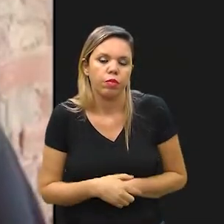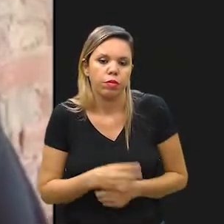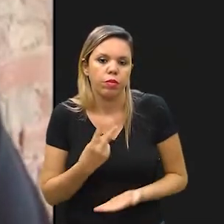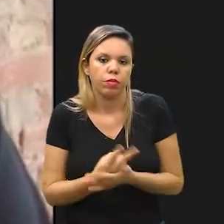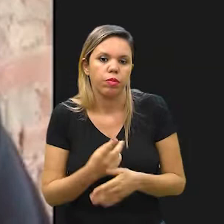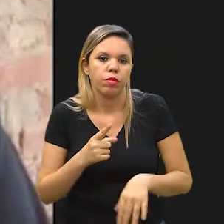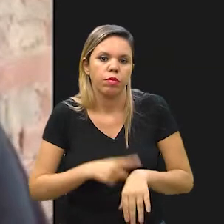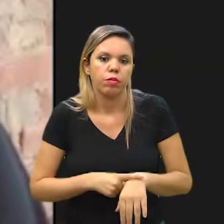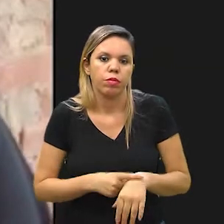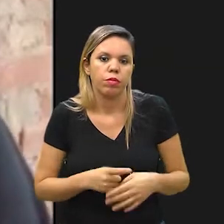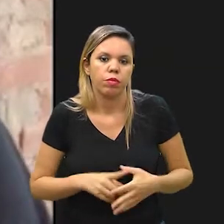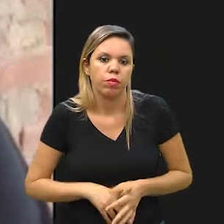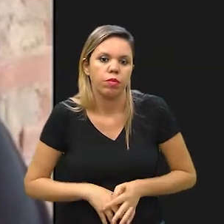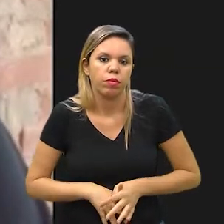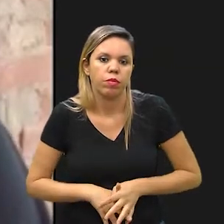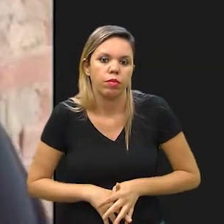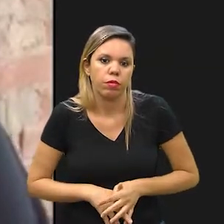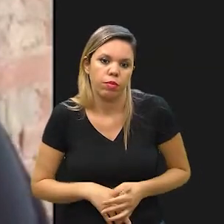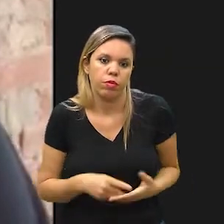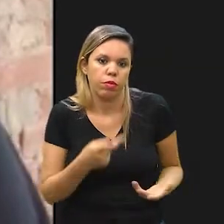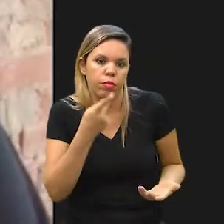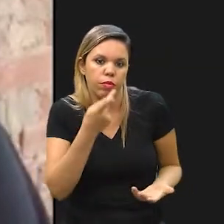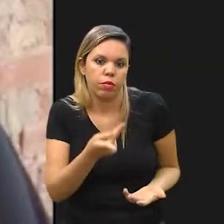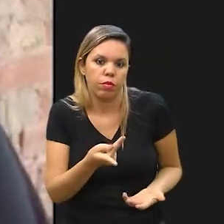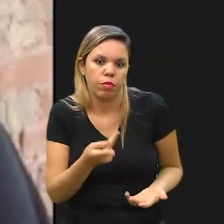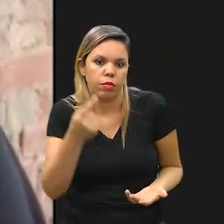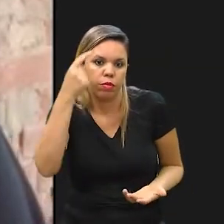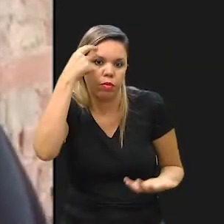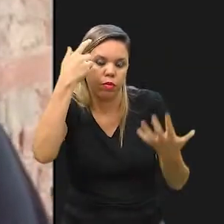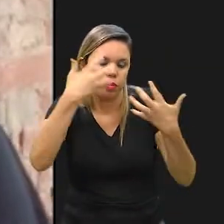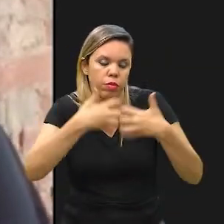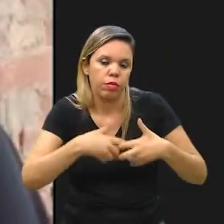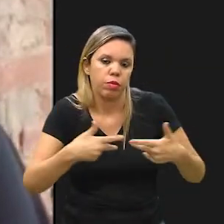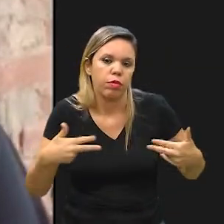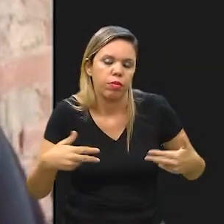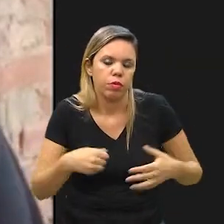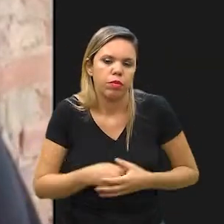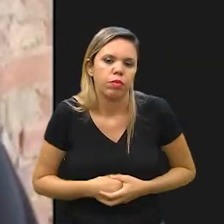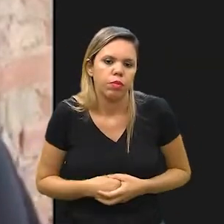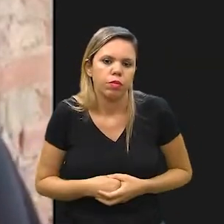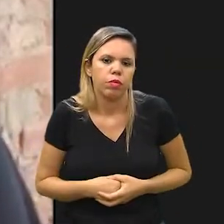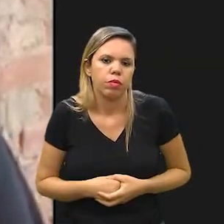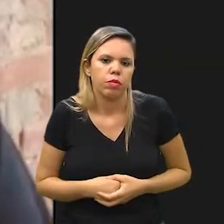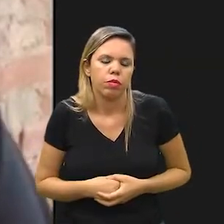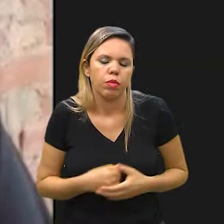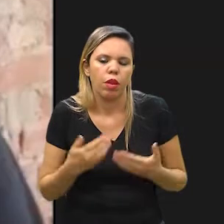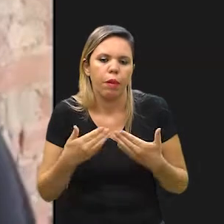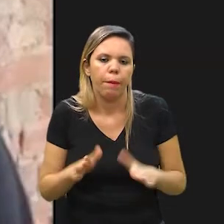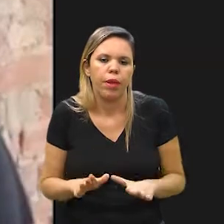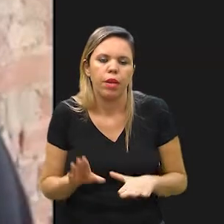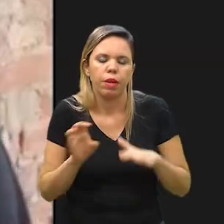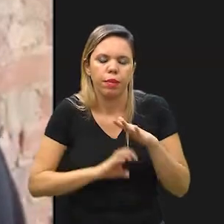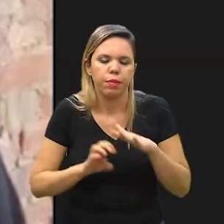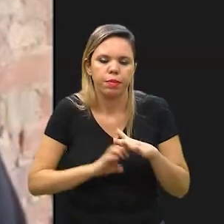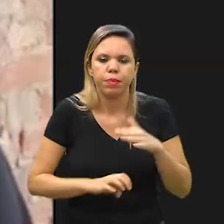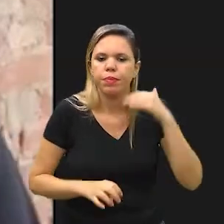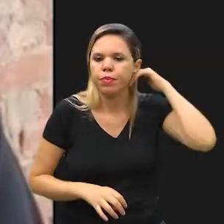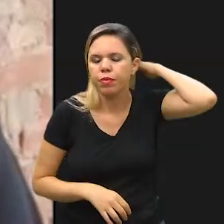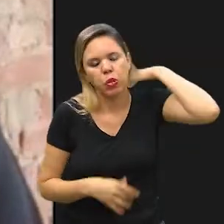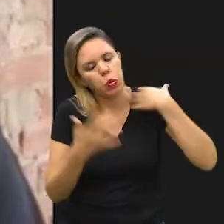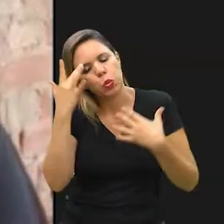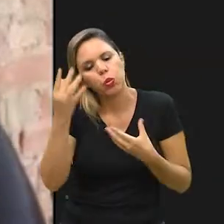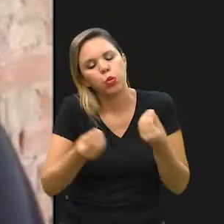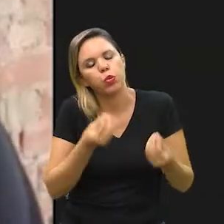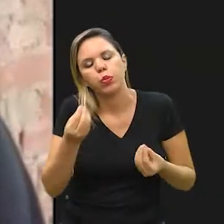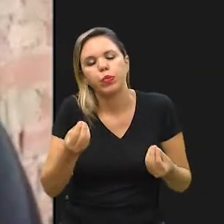mesmo tempo, vamos dizer assim, eu pensava alguma coisa, né? Assim, do tipo, né? Em abrir uma empresa, né? Não sabia o